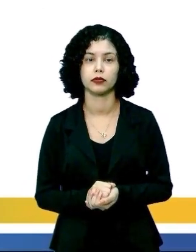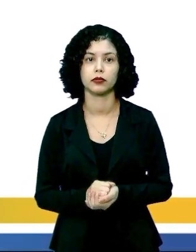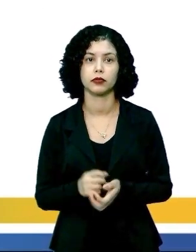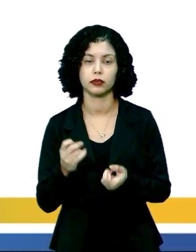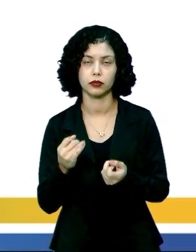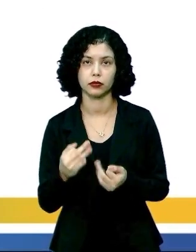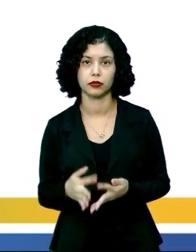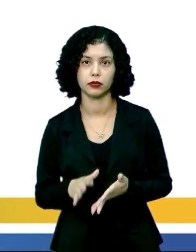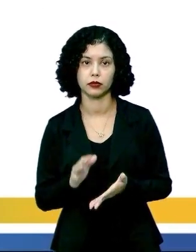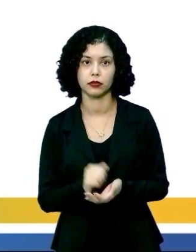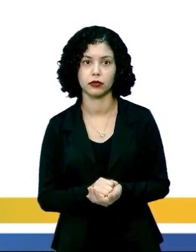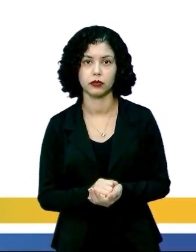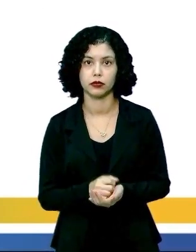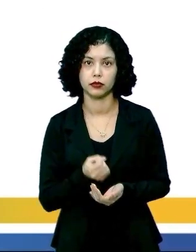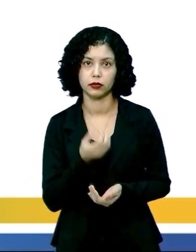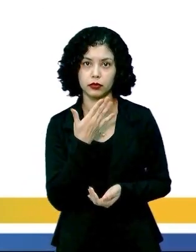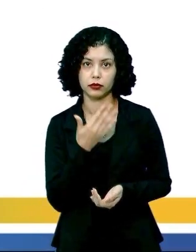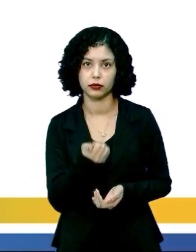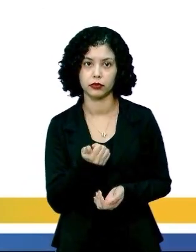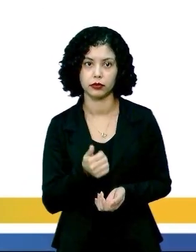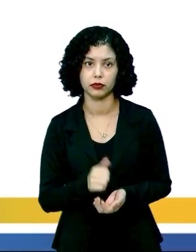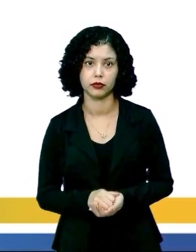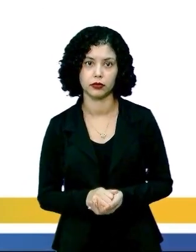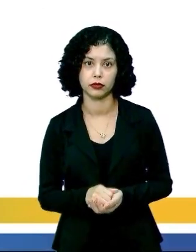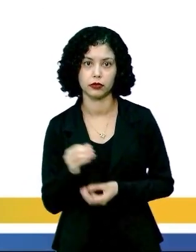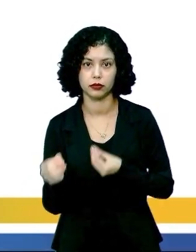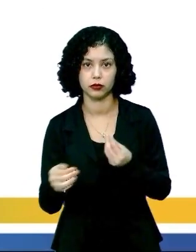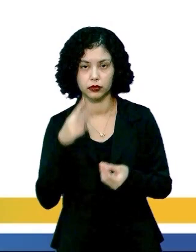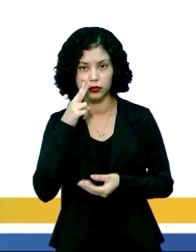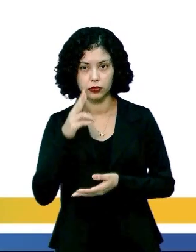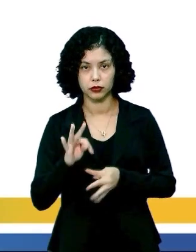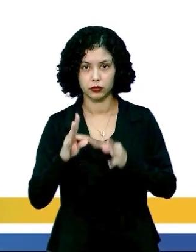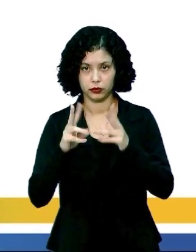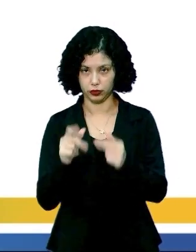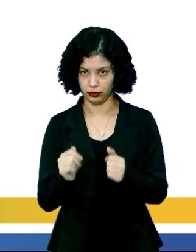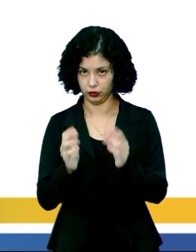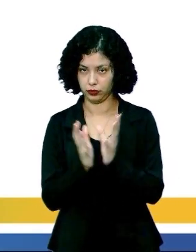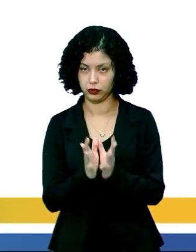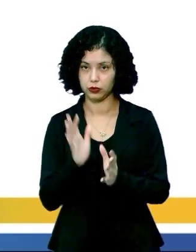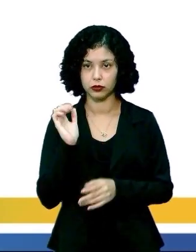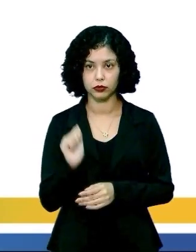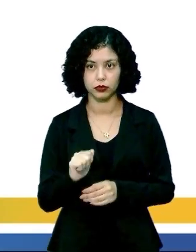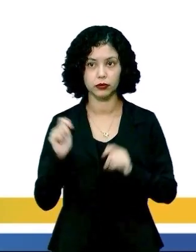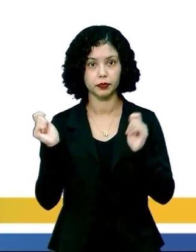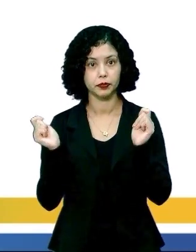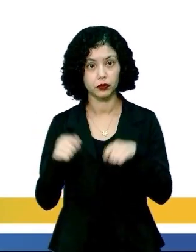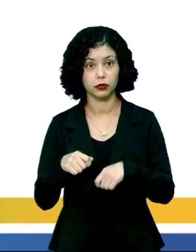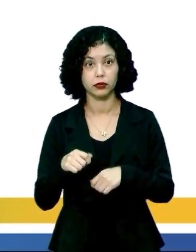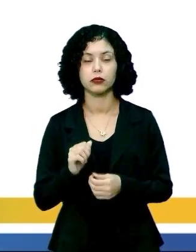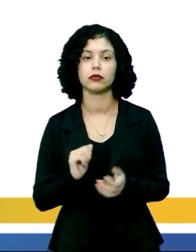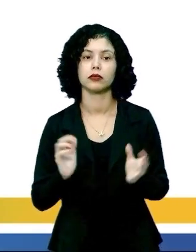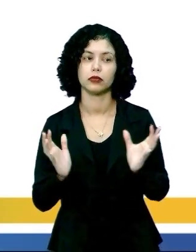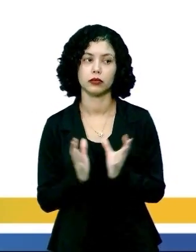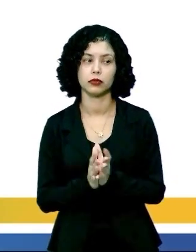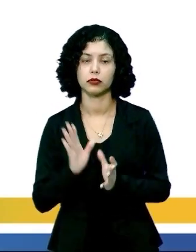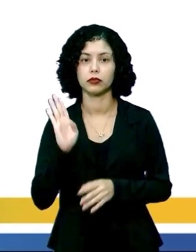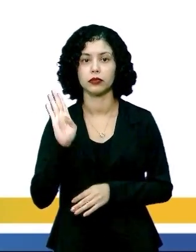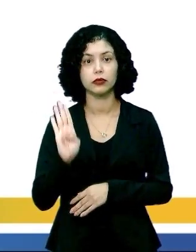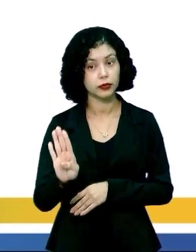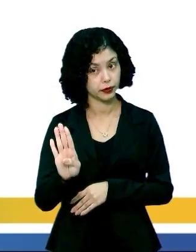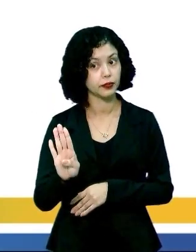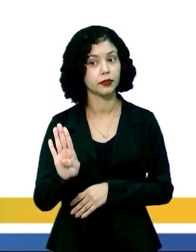ela explicada, tudo bem? Como podemos ver, todos os elementos do conjunto A possuem